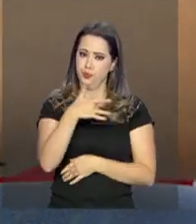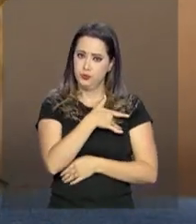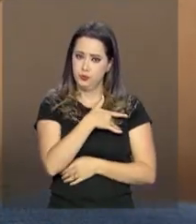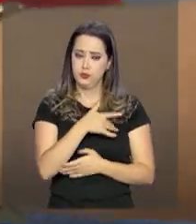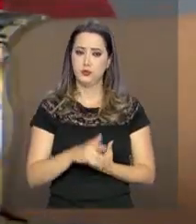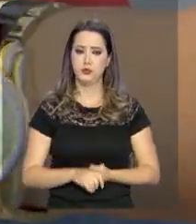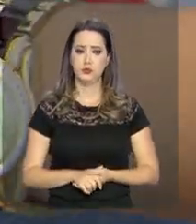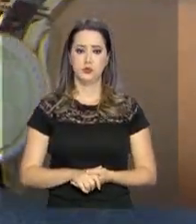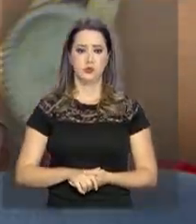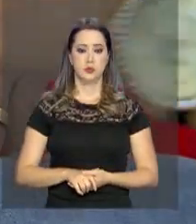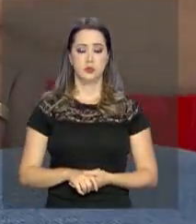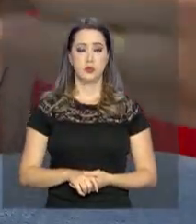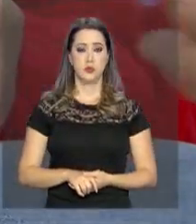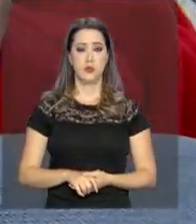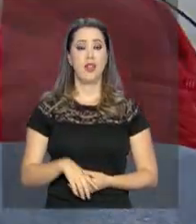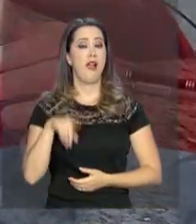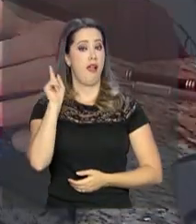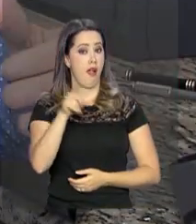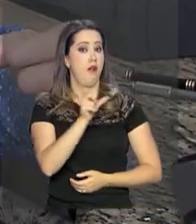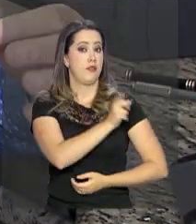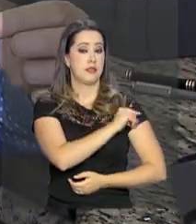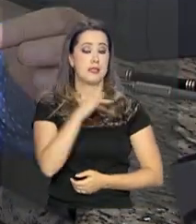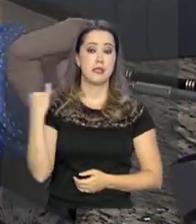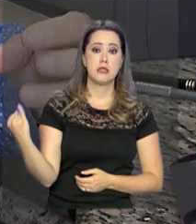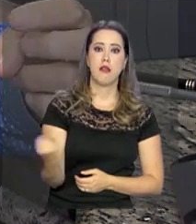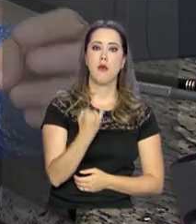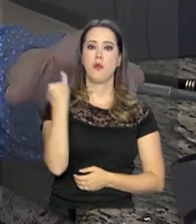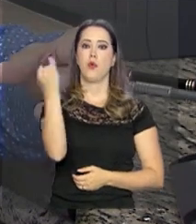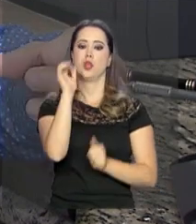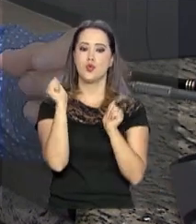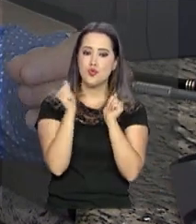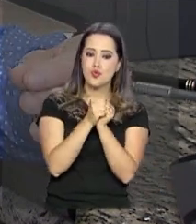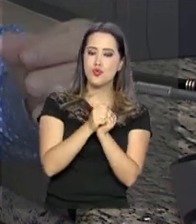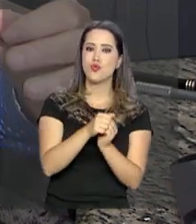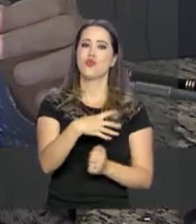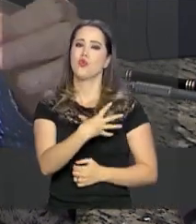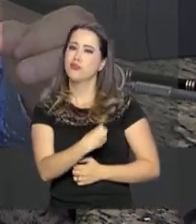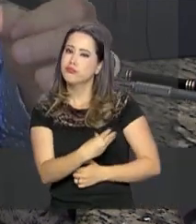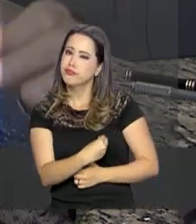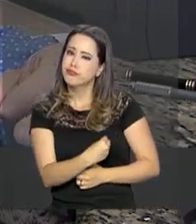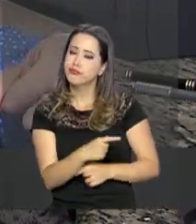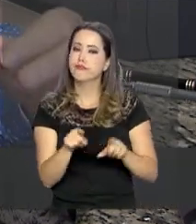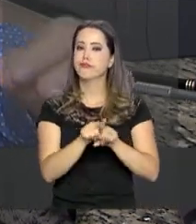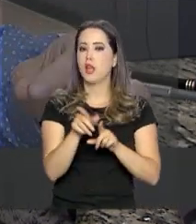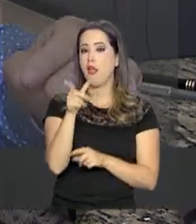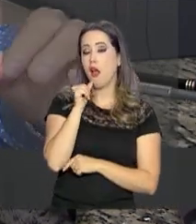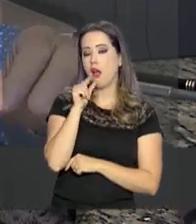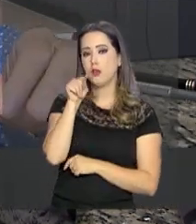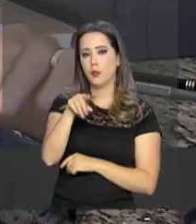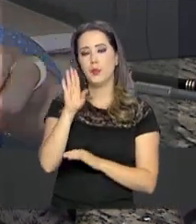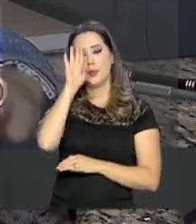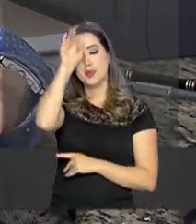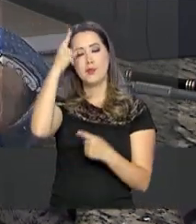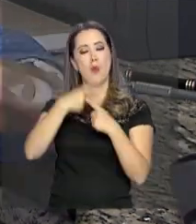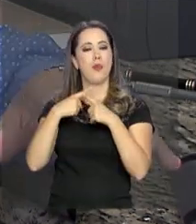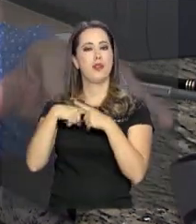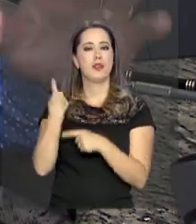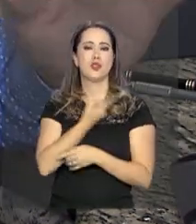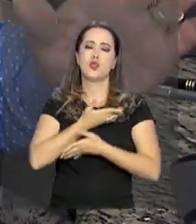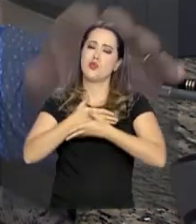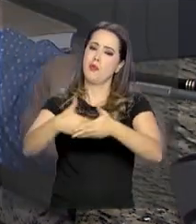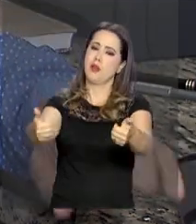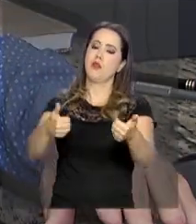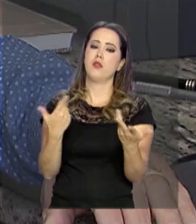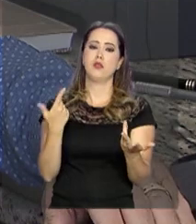vacinas, elas são fundamentais. Elas são, junto com leite materno e água potável, a principal razão da gente ter melhoria assim,